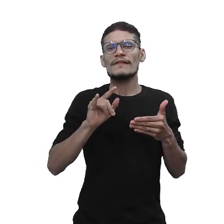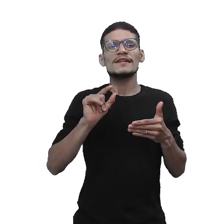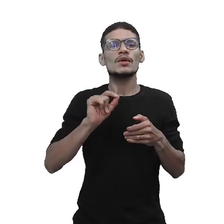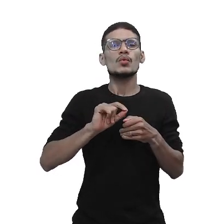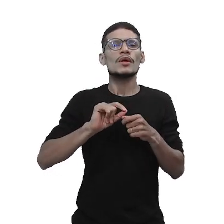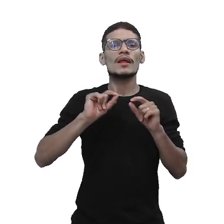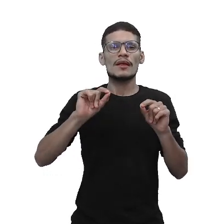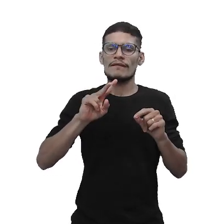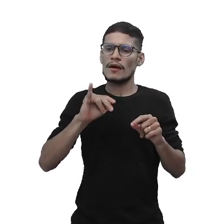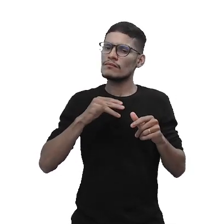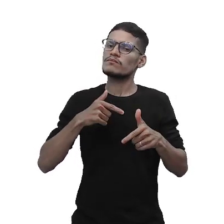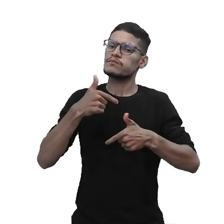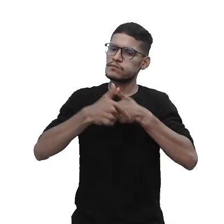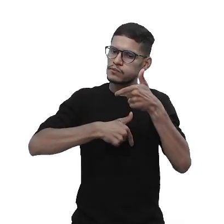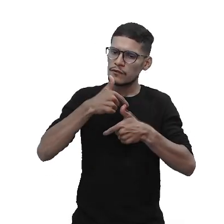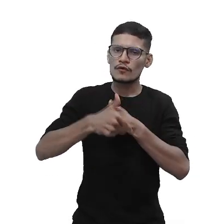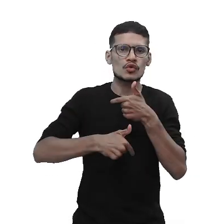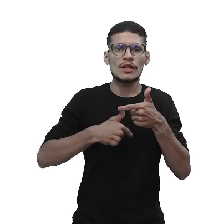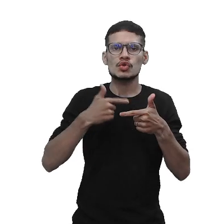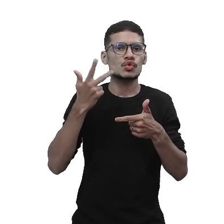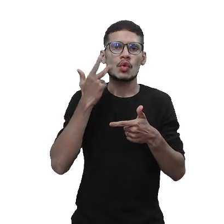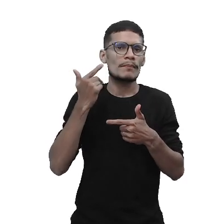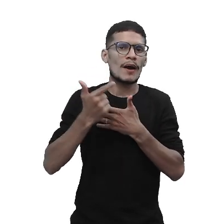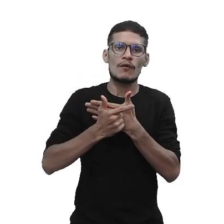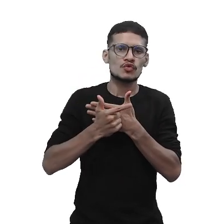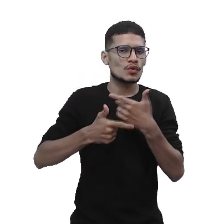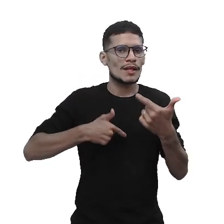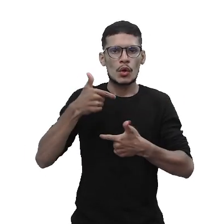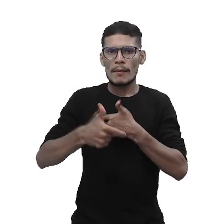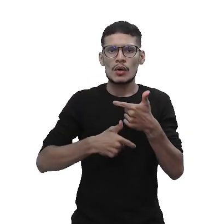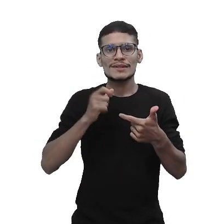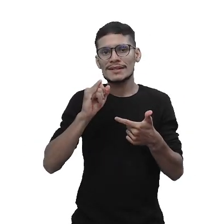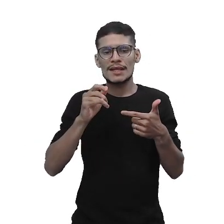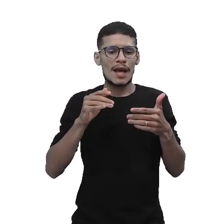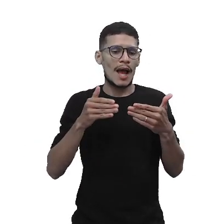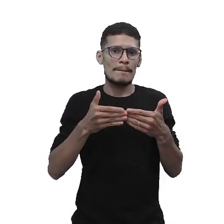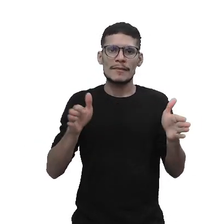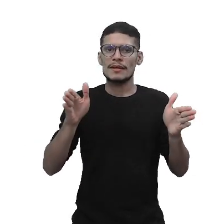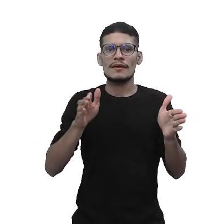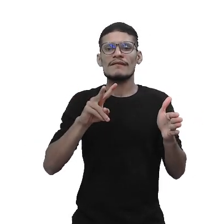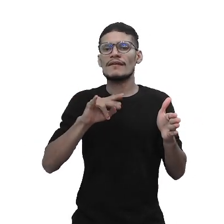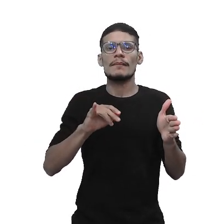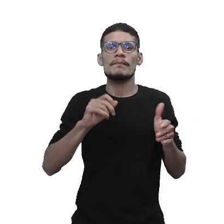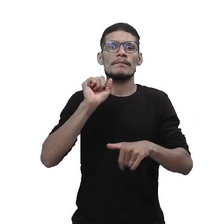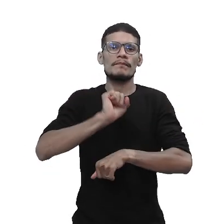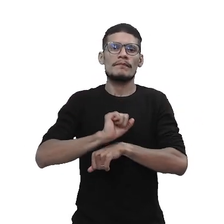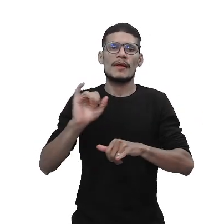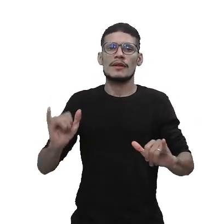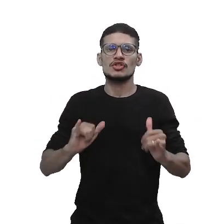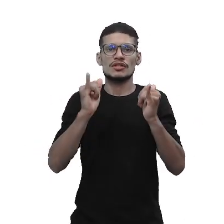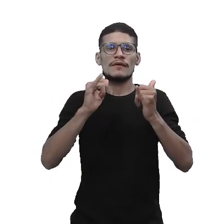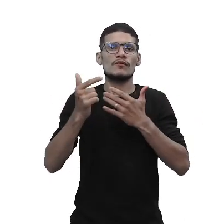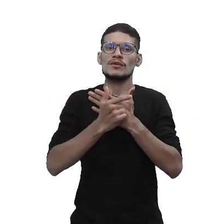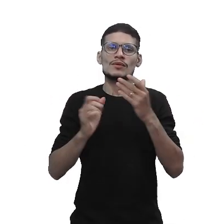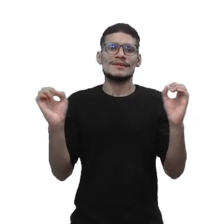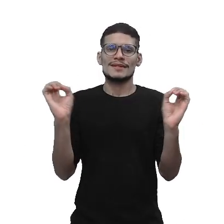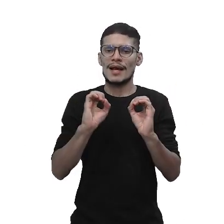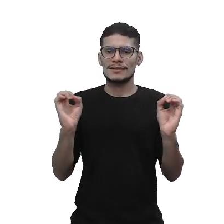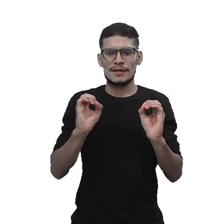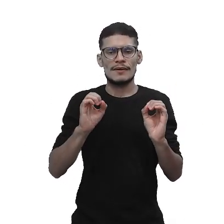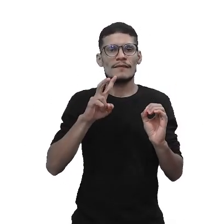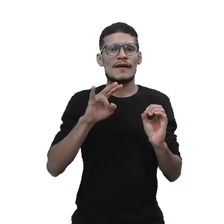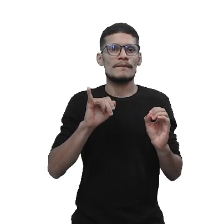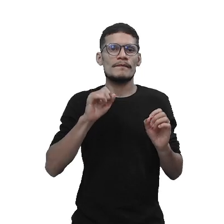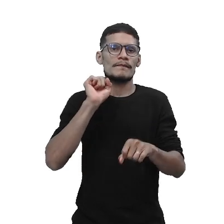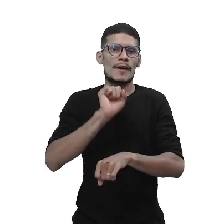Vai funcionar. A partir do momento que eu abro ele, é cortado o fornecimento de energia, ele não realiza sua função, né? No caso, a operação dele, que isso aí vai garantir